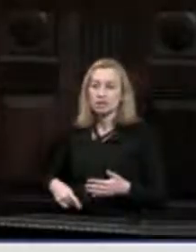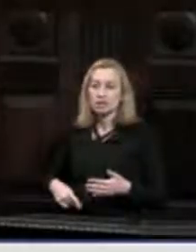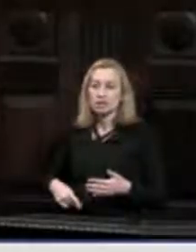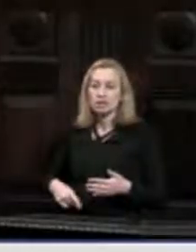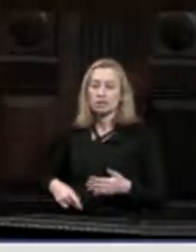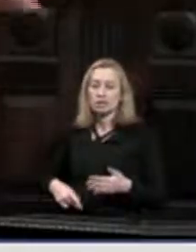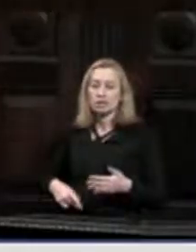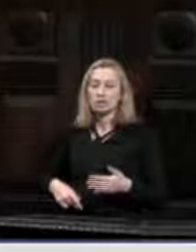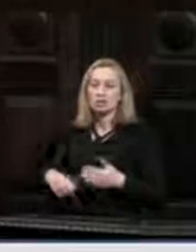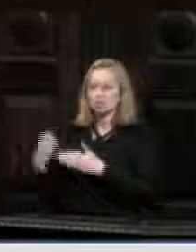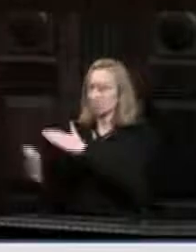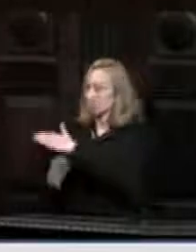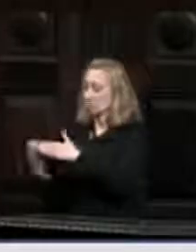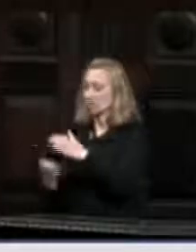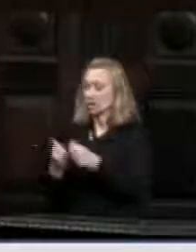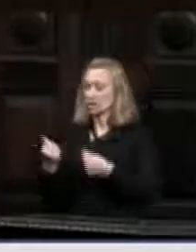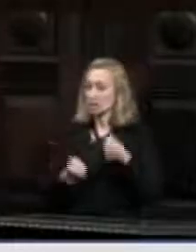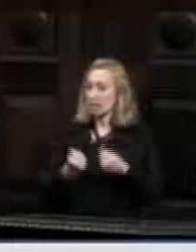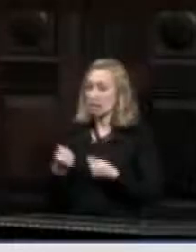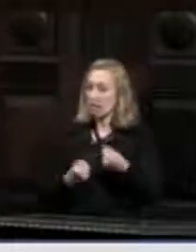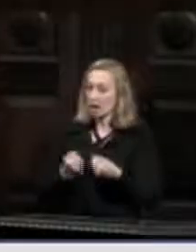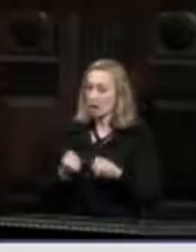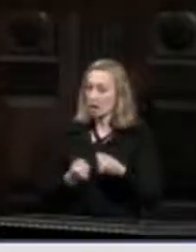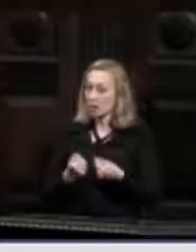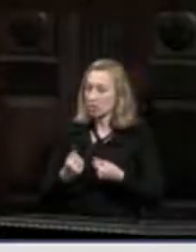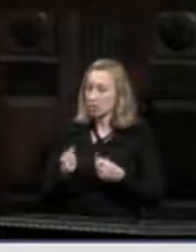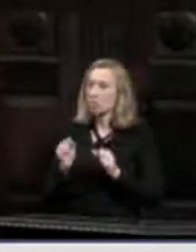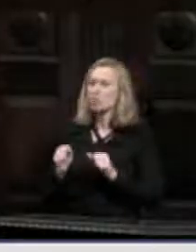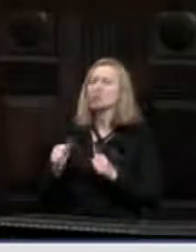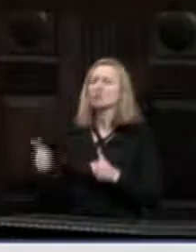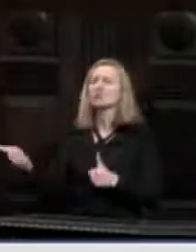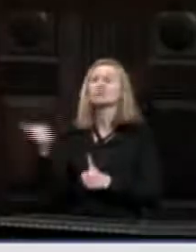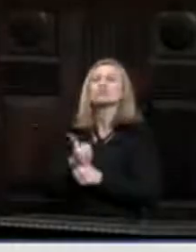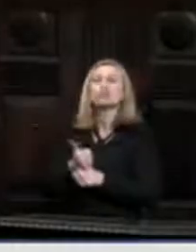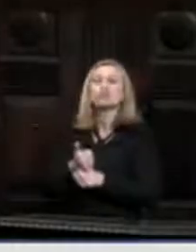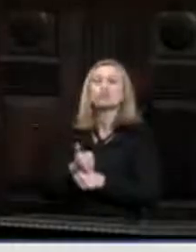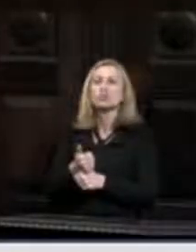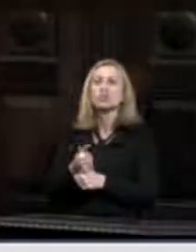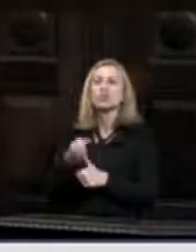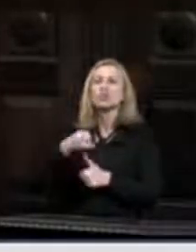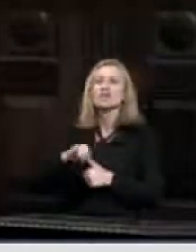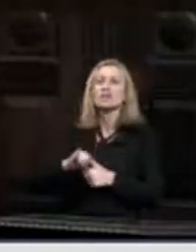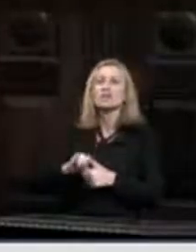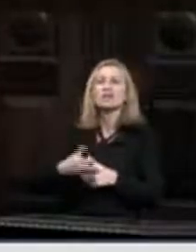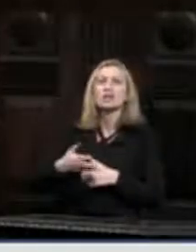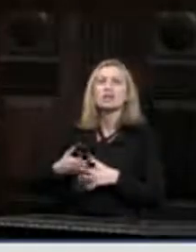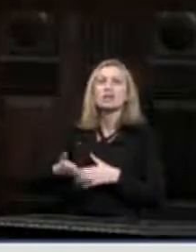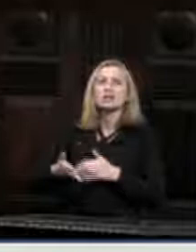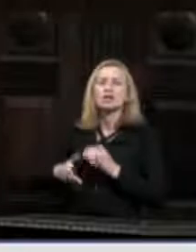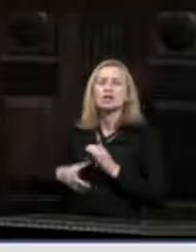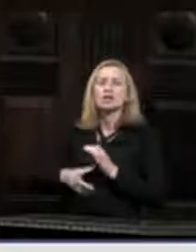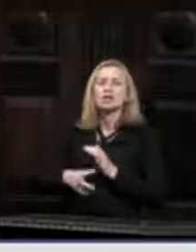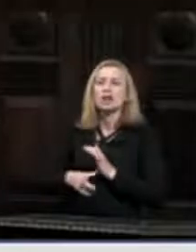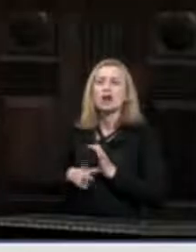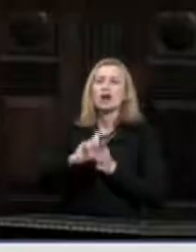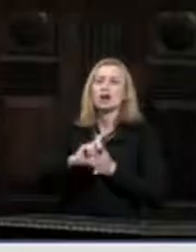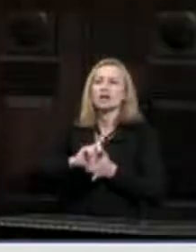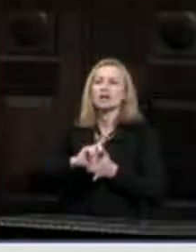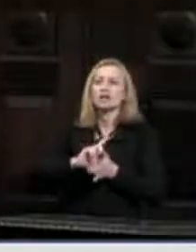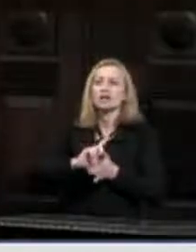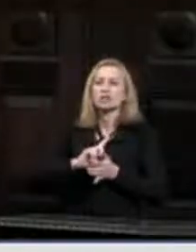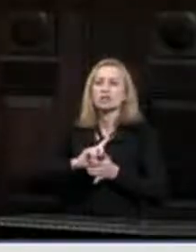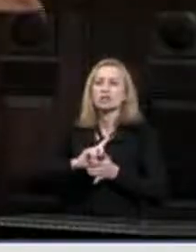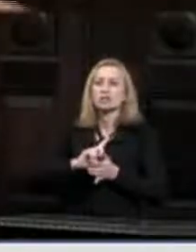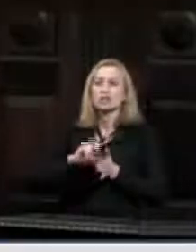dias atrás era diretor do metrô. Que autonomia ele vai ter do governo estadual se dias